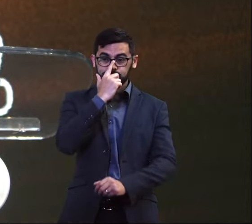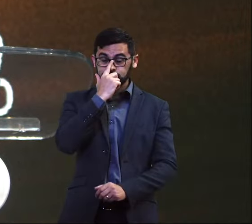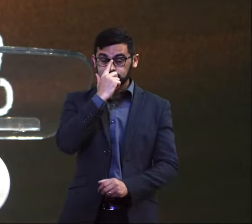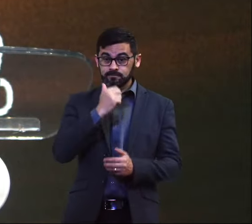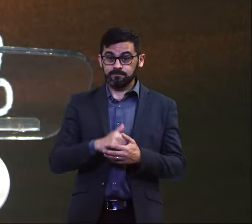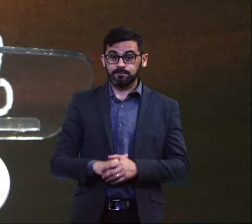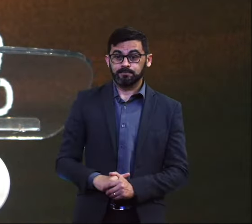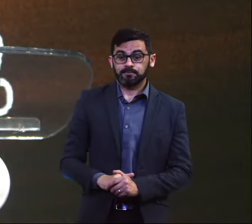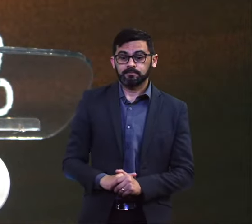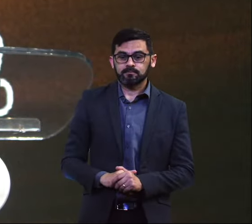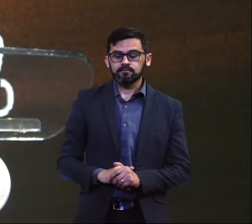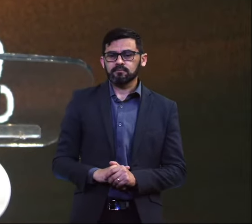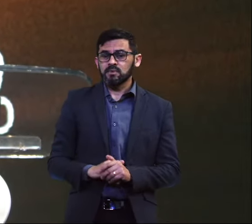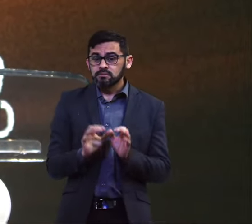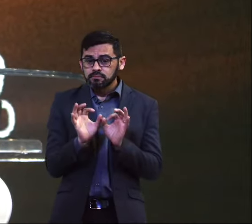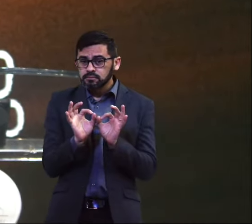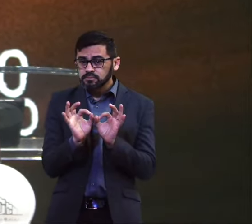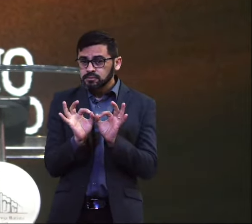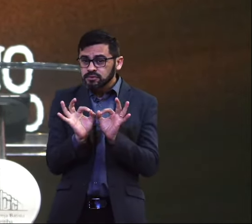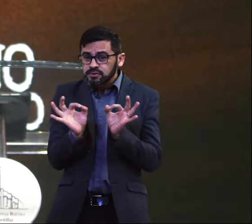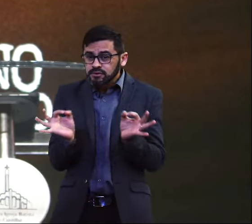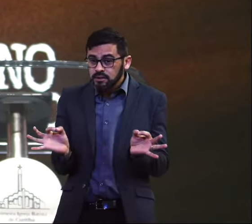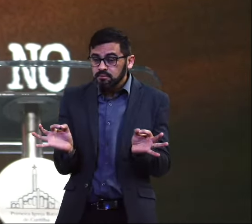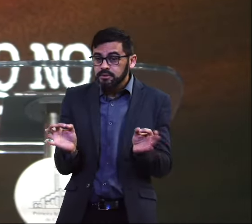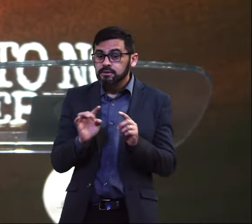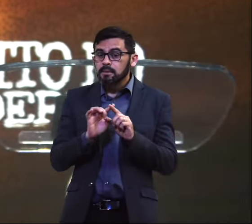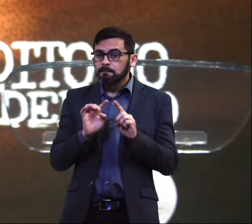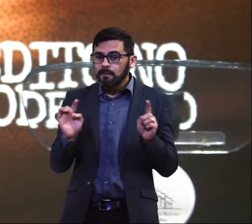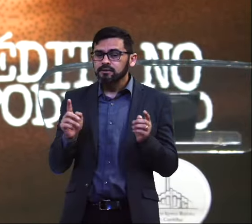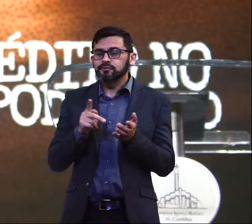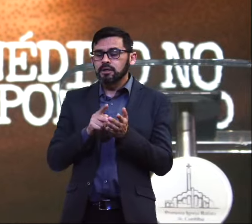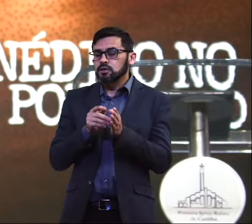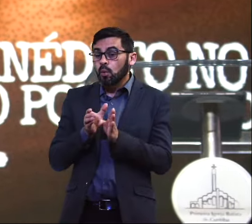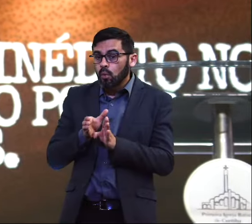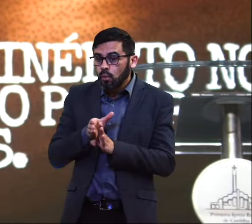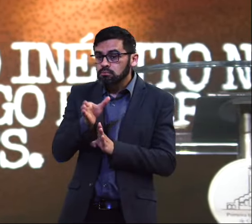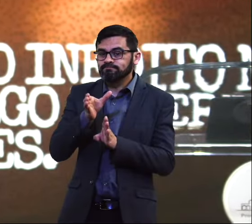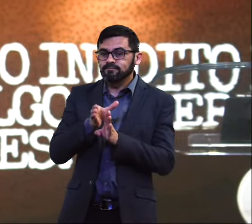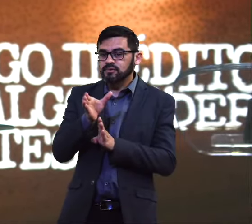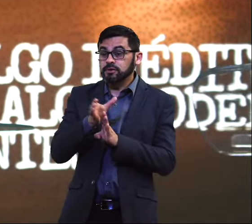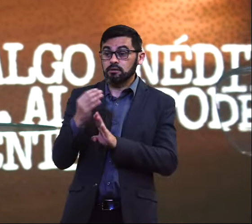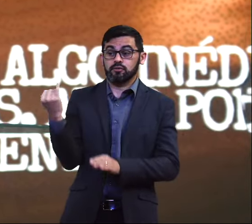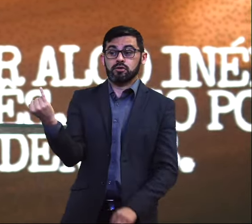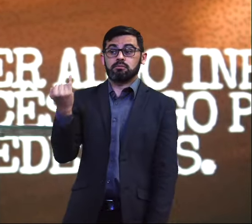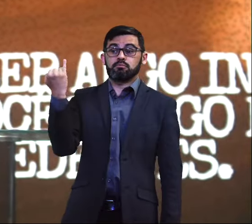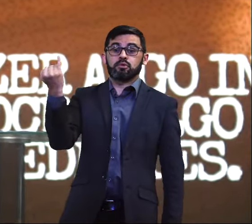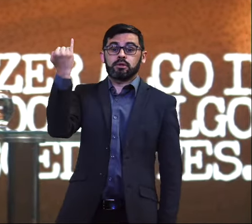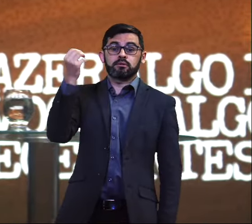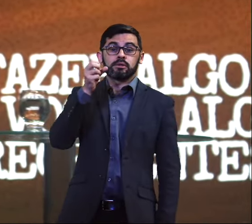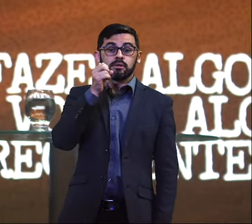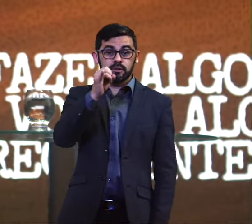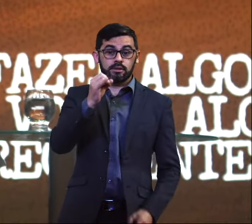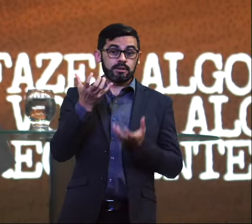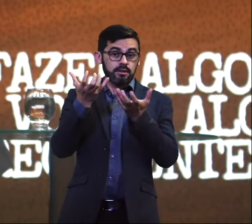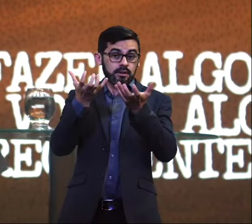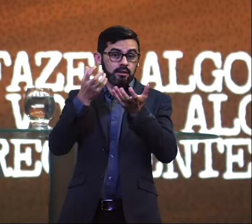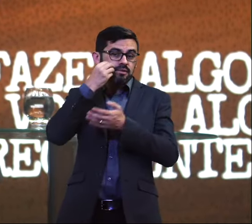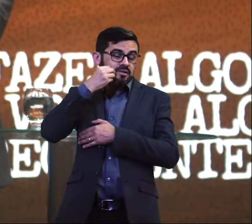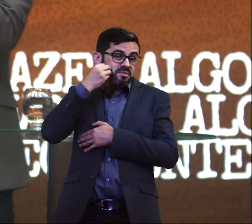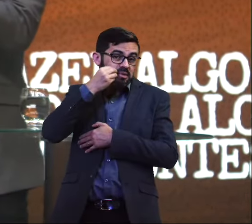São bem simples, mas são instruções importantes se queremos experimentar